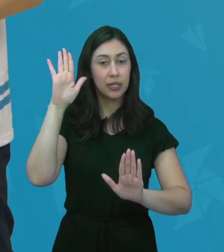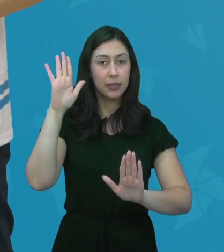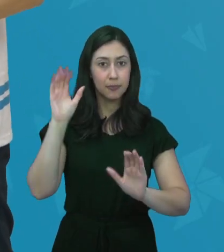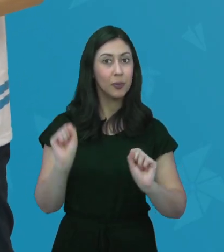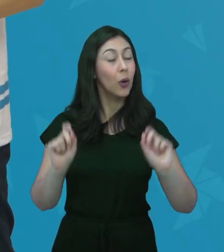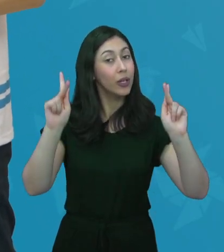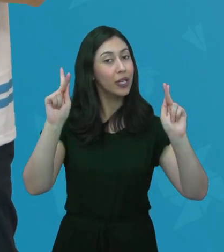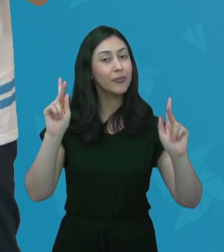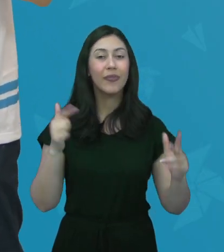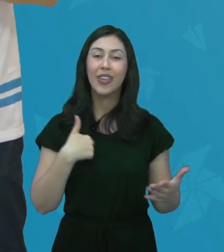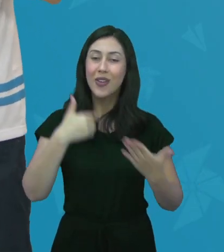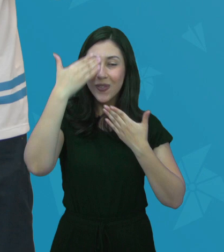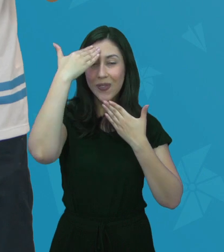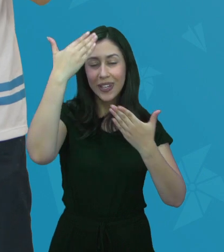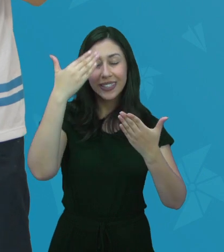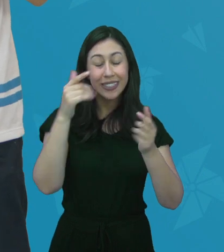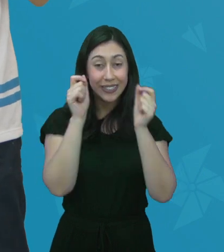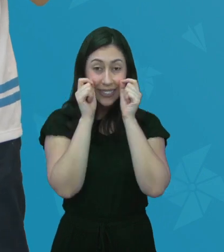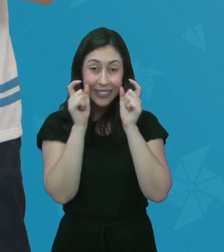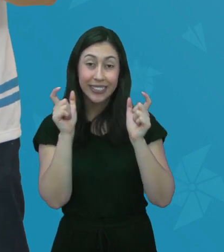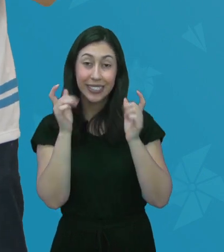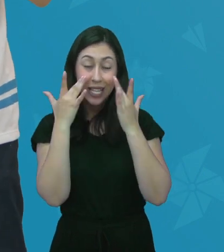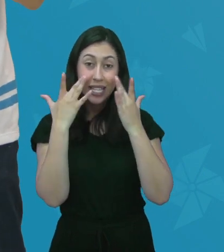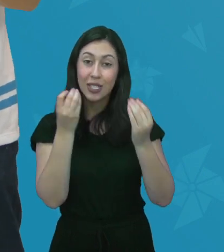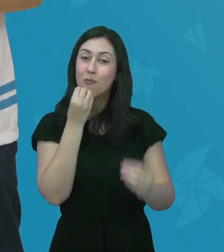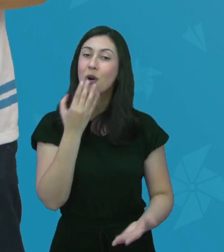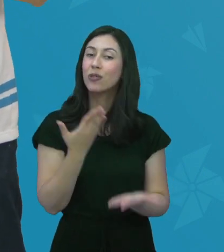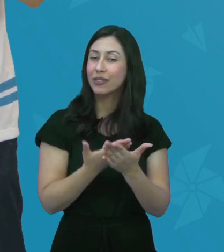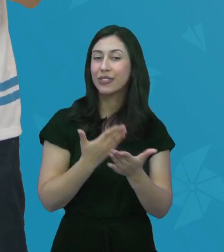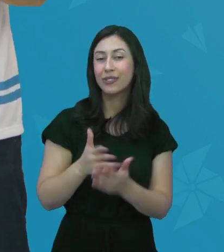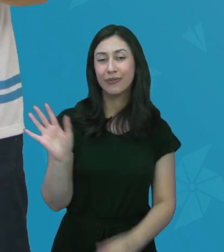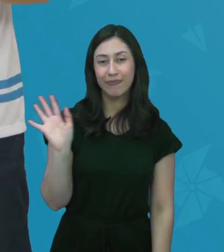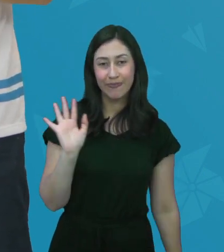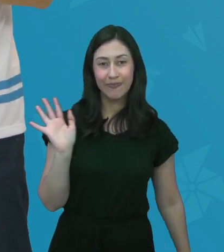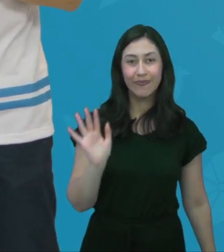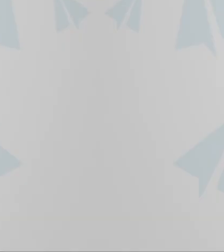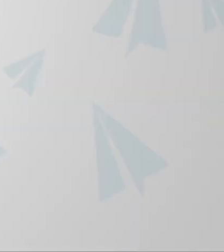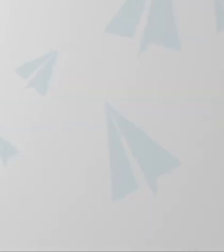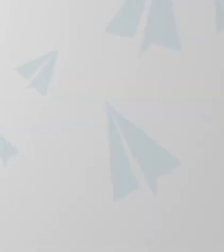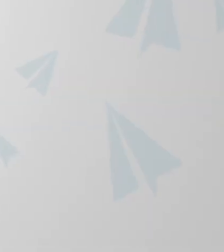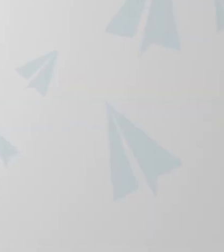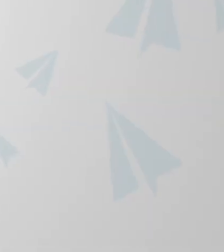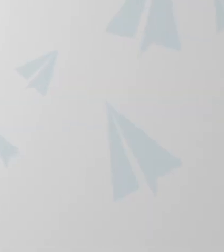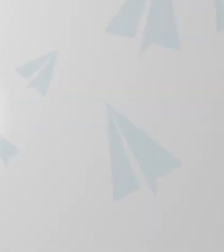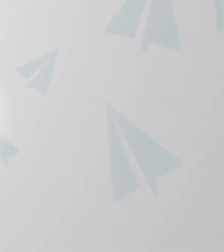ok? Eu agradeço a atenção de vocês e bons estudos e até a próxima aula.